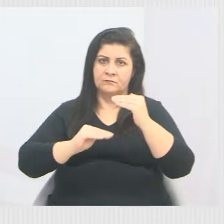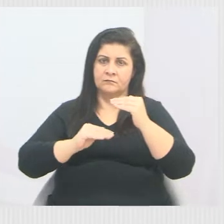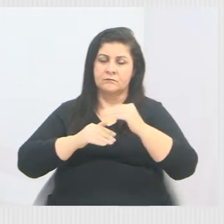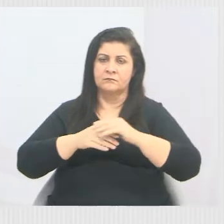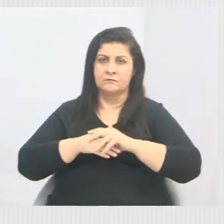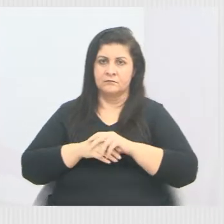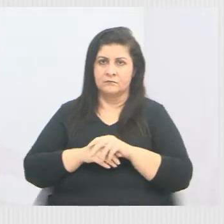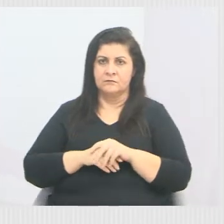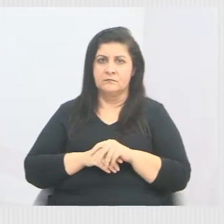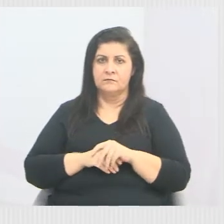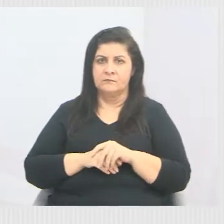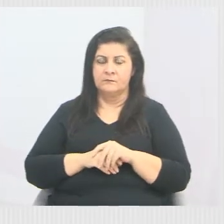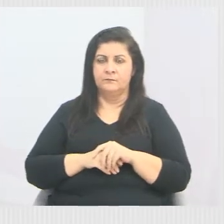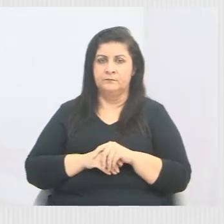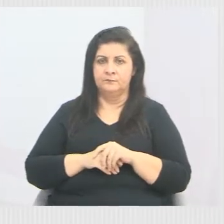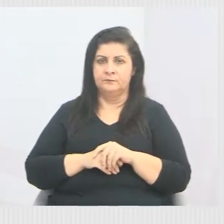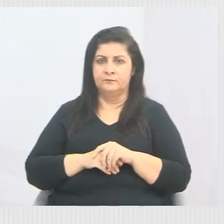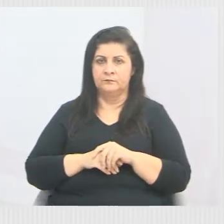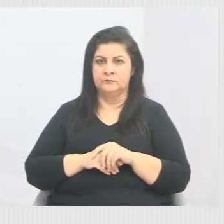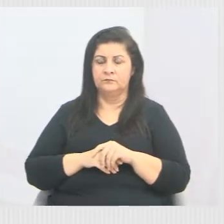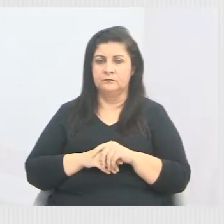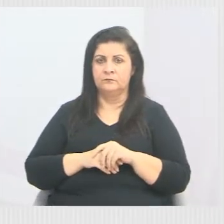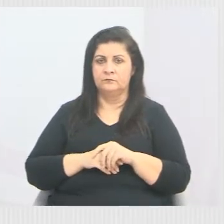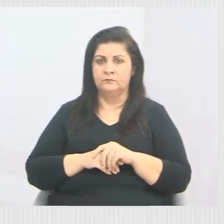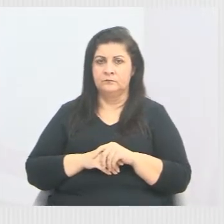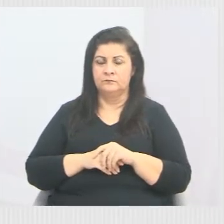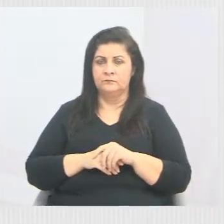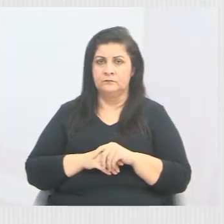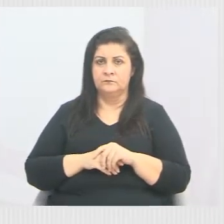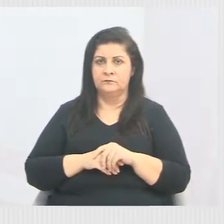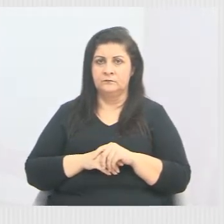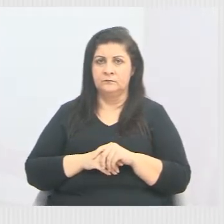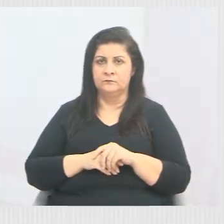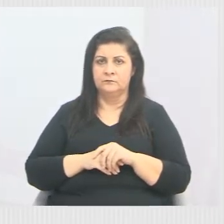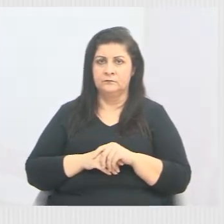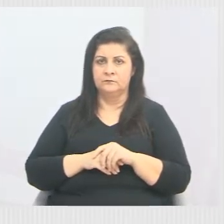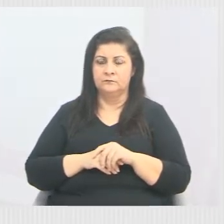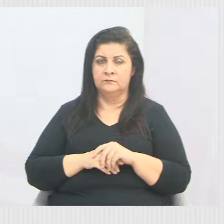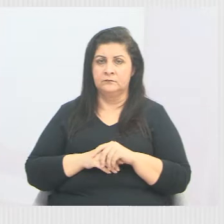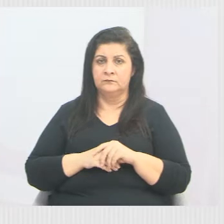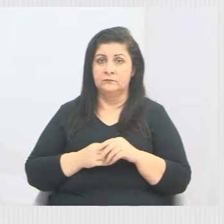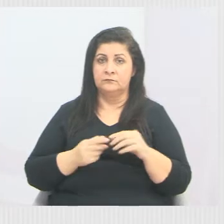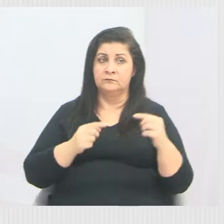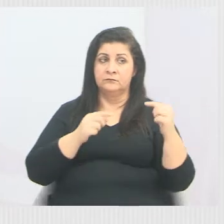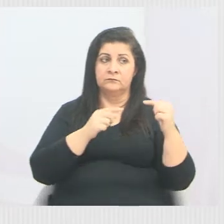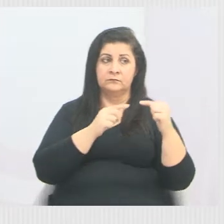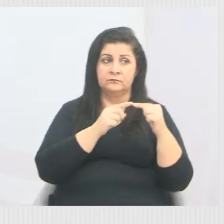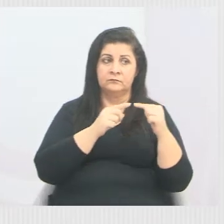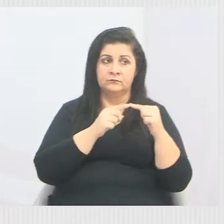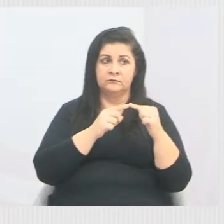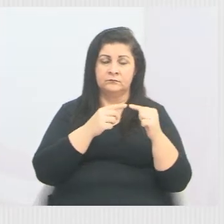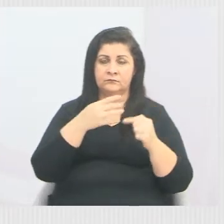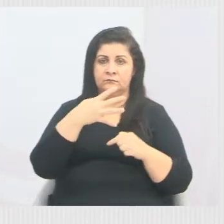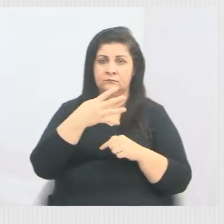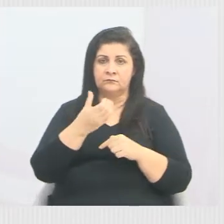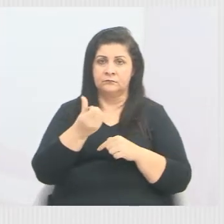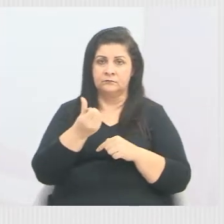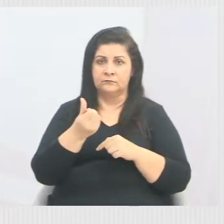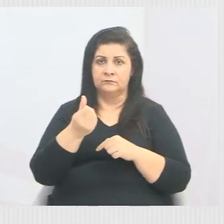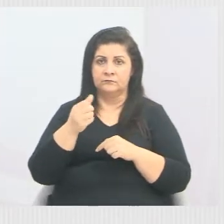nessa arrecadação, nesse momento, de acordo com a previsão orçamentária. Então, a previsão orçamentária de 46 milhões só